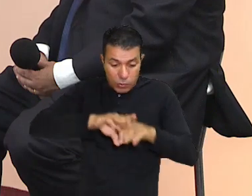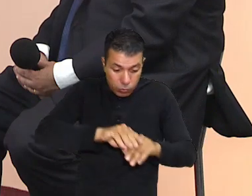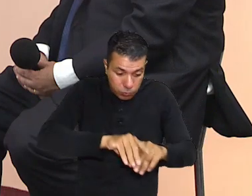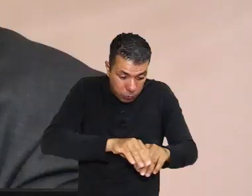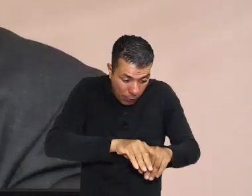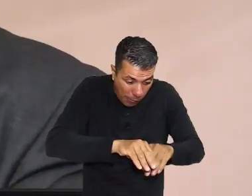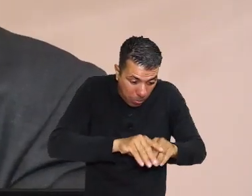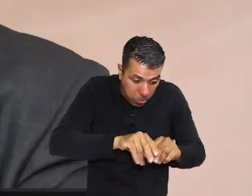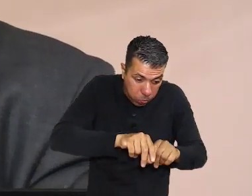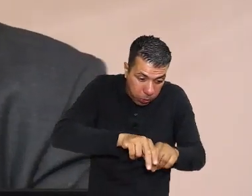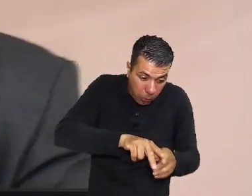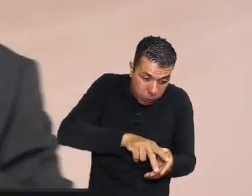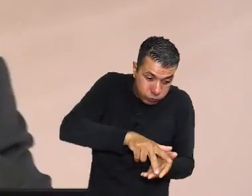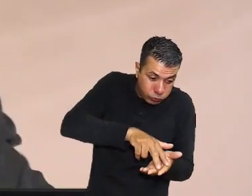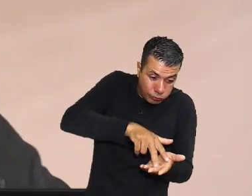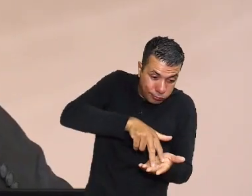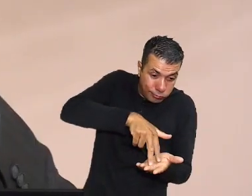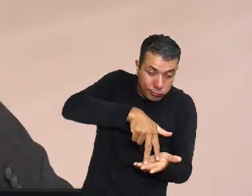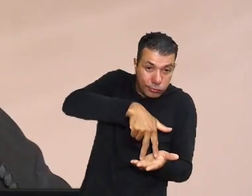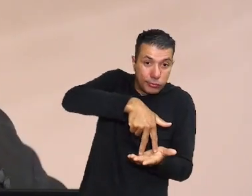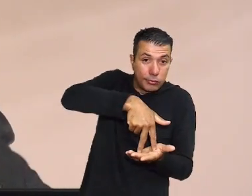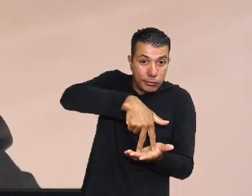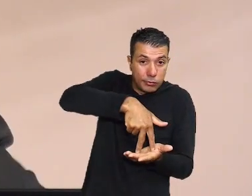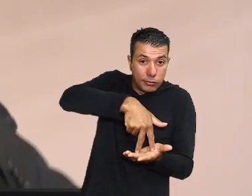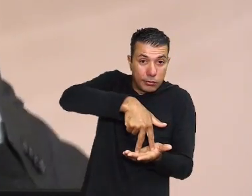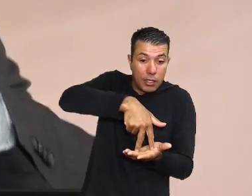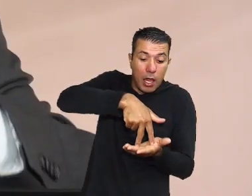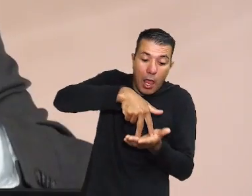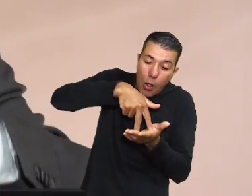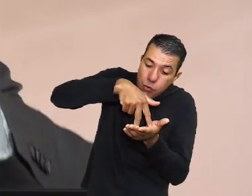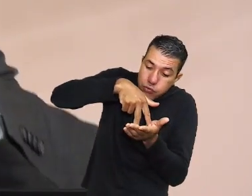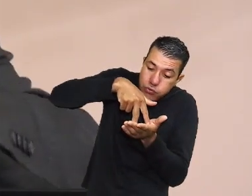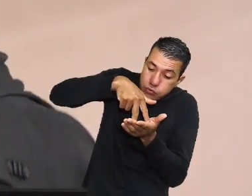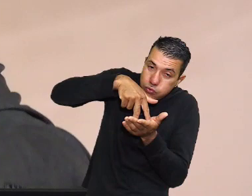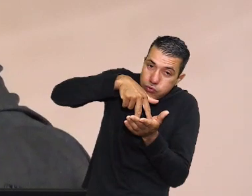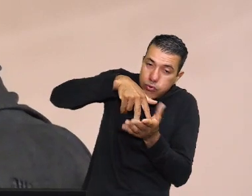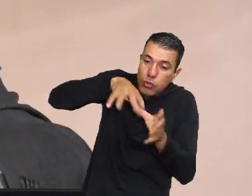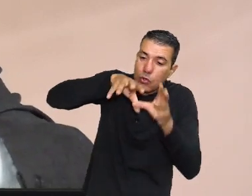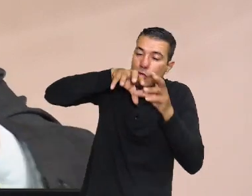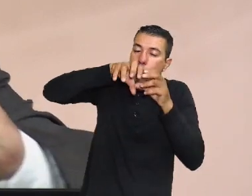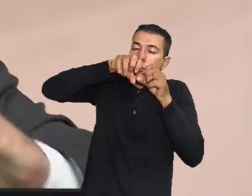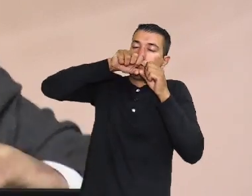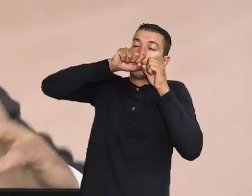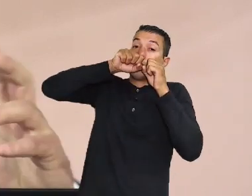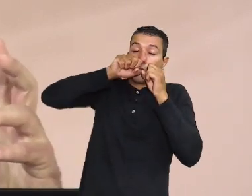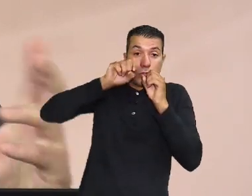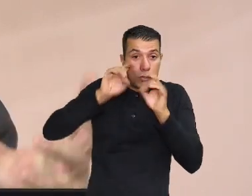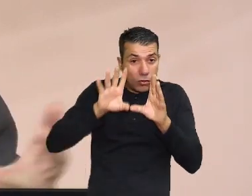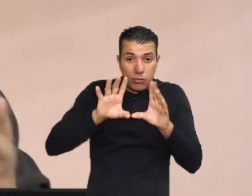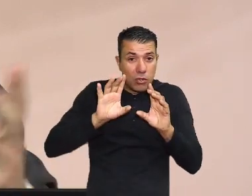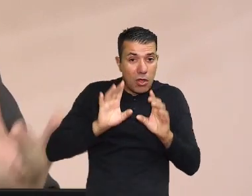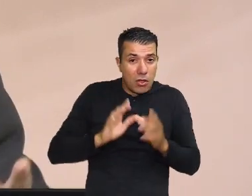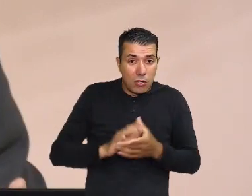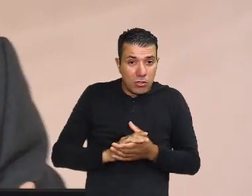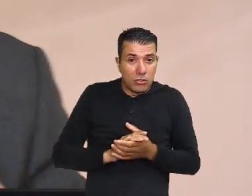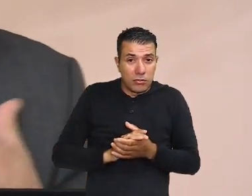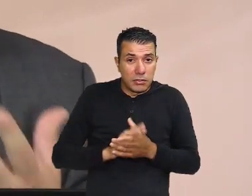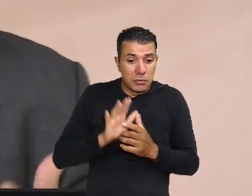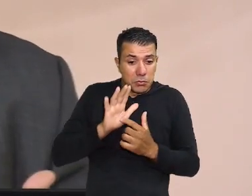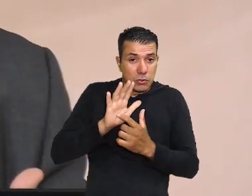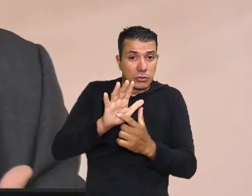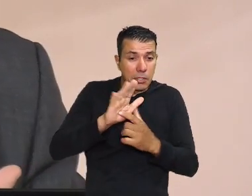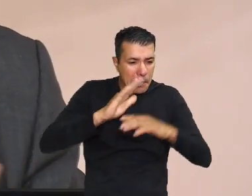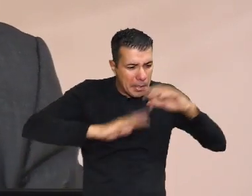barro do pó da terra, mas soprou nas suas narinas o fôlego da vida. O senhor pode nos trazer de forma